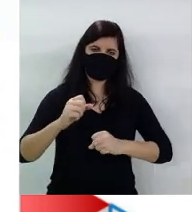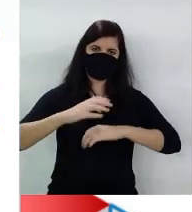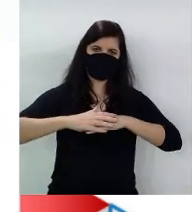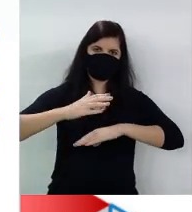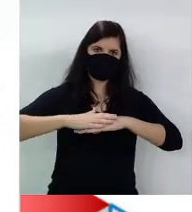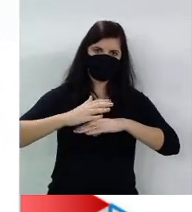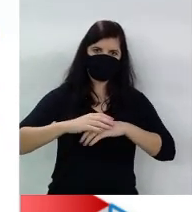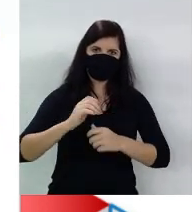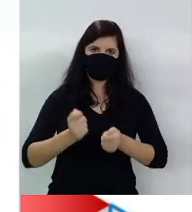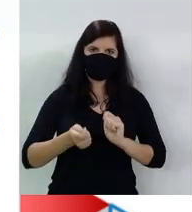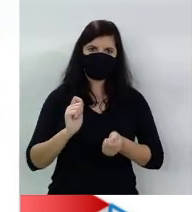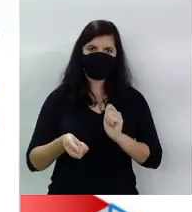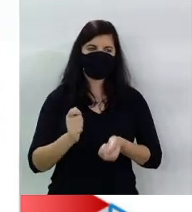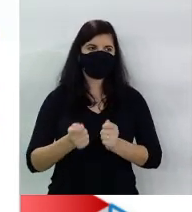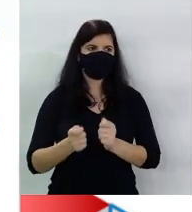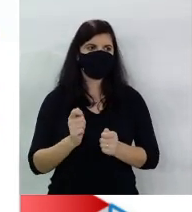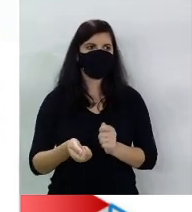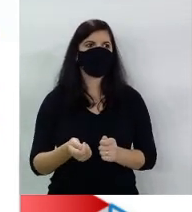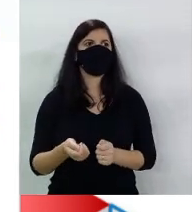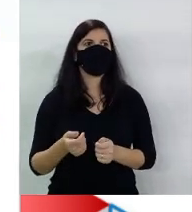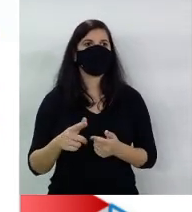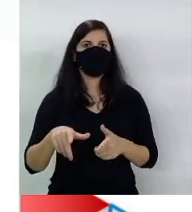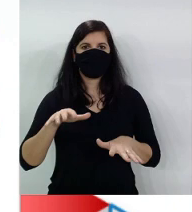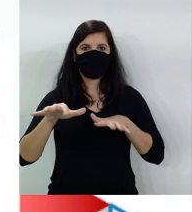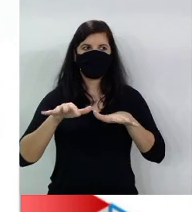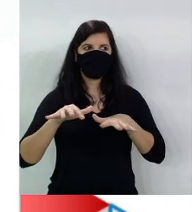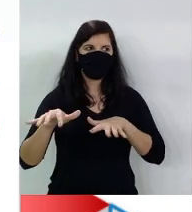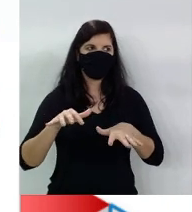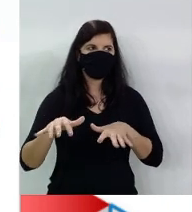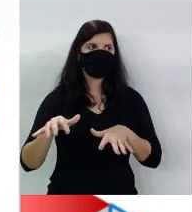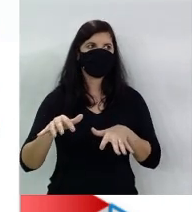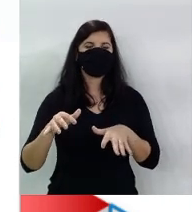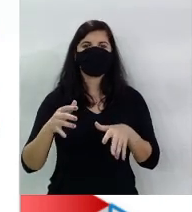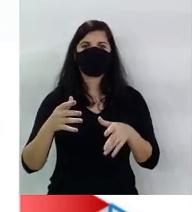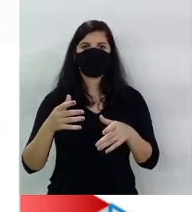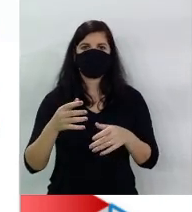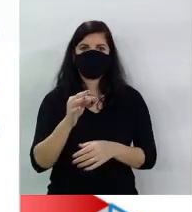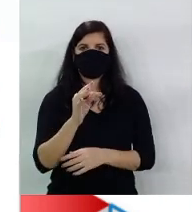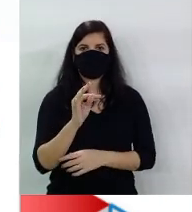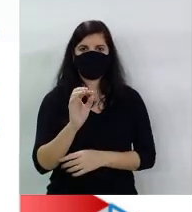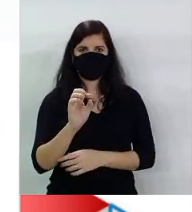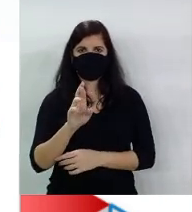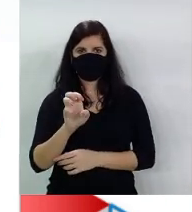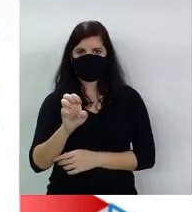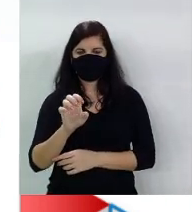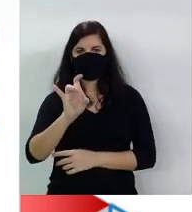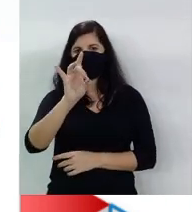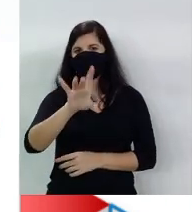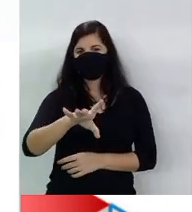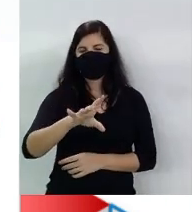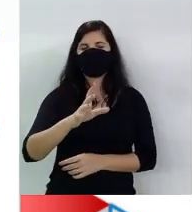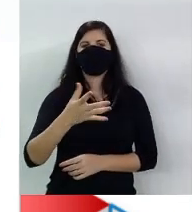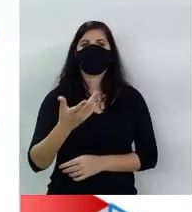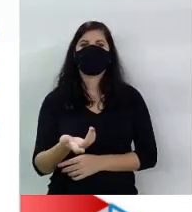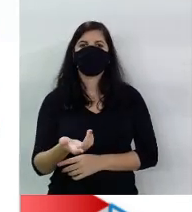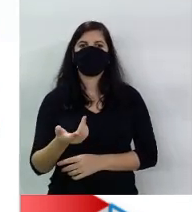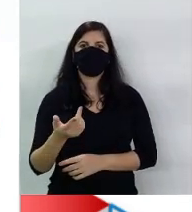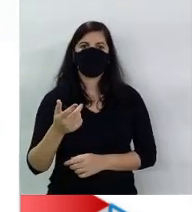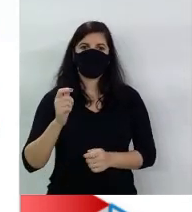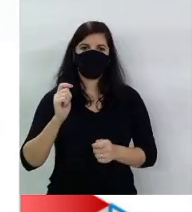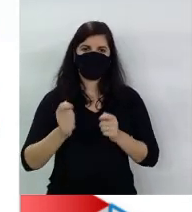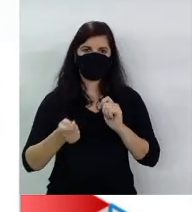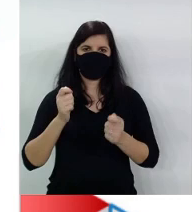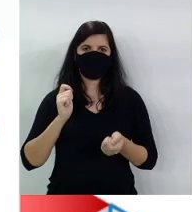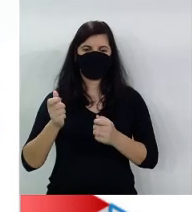com tambores, e esses ritos são geralmente chamados de toré, ou apenas com os